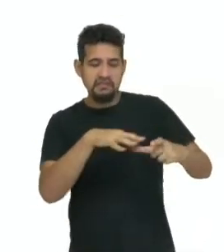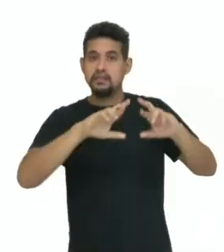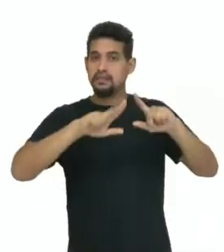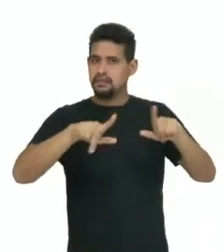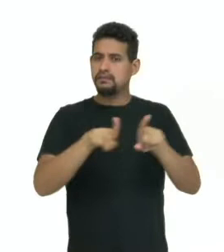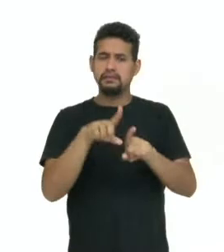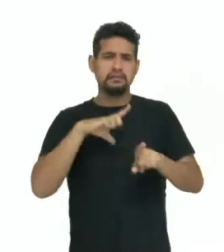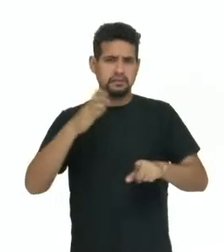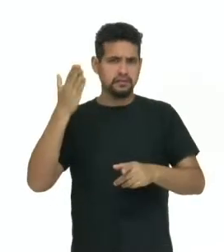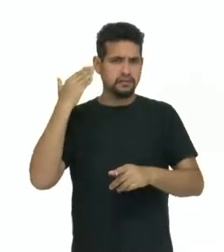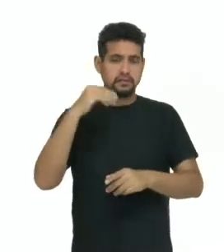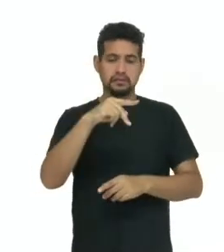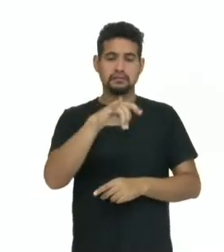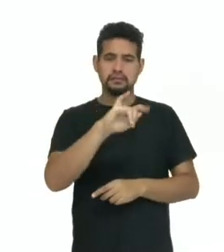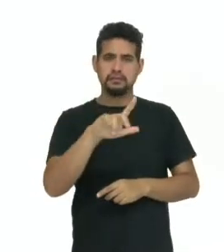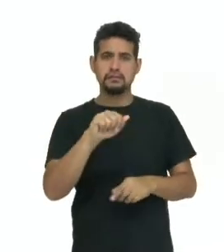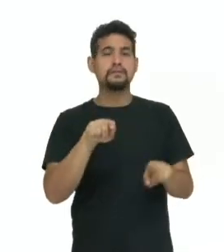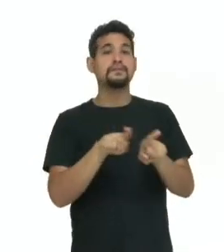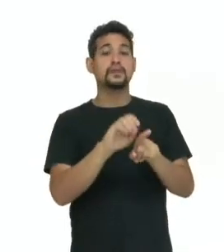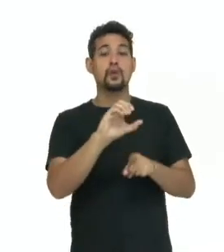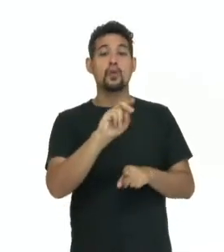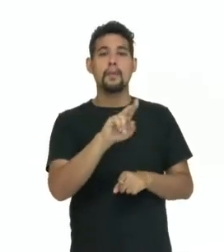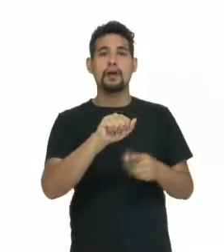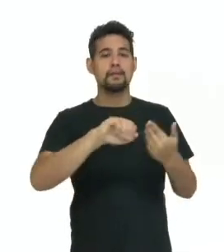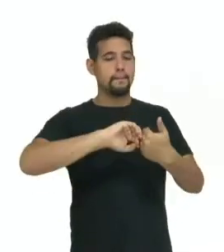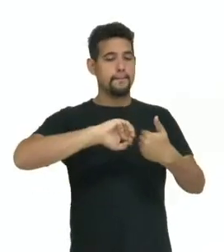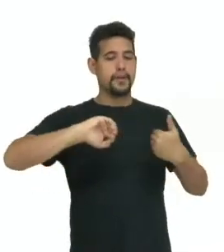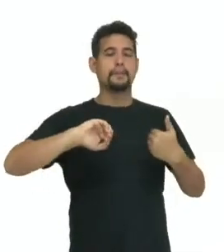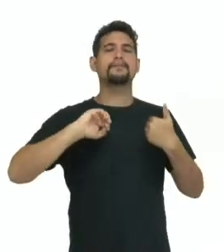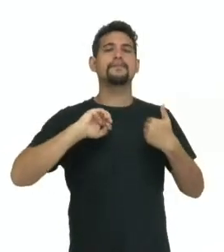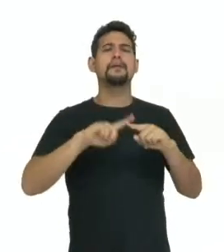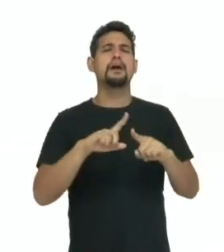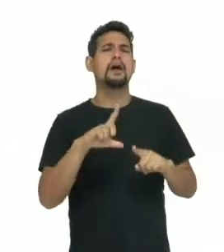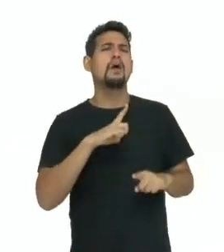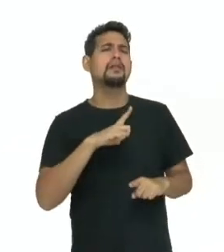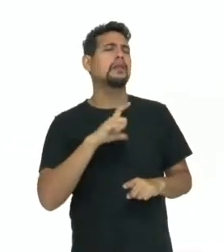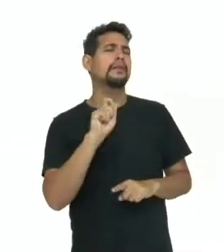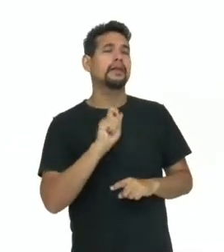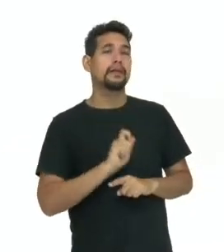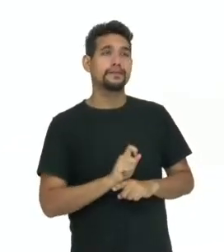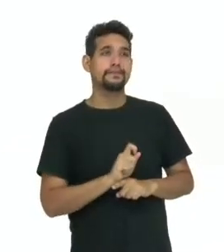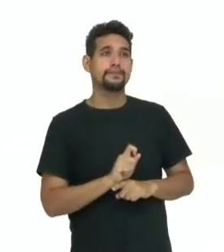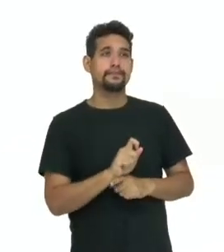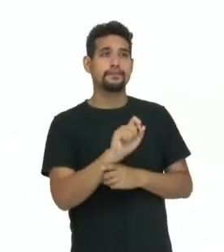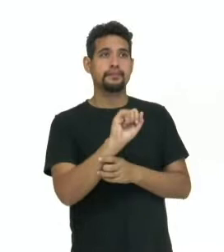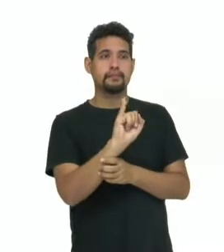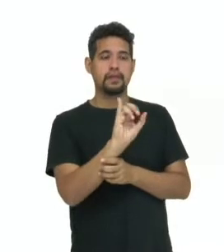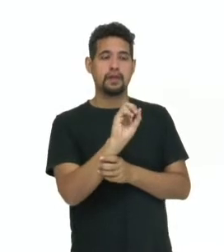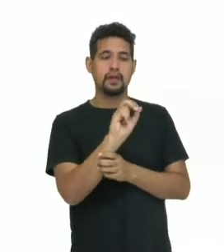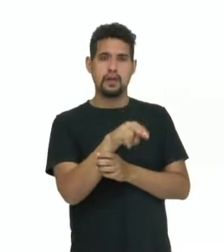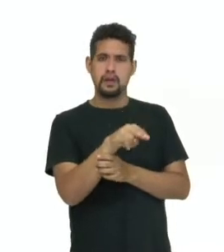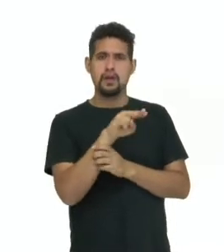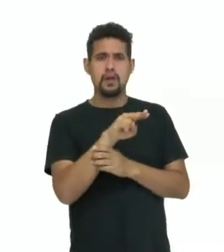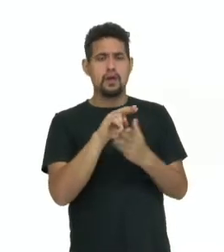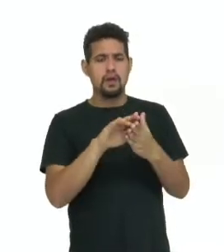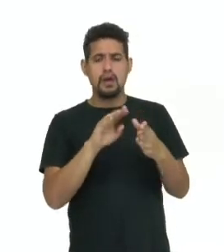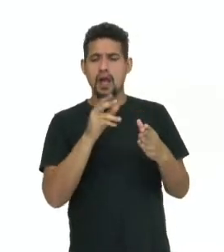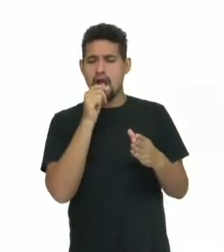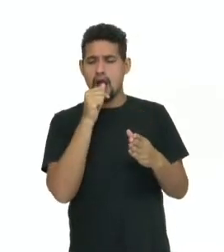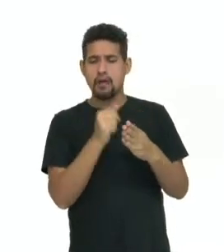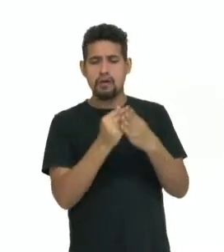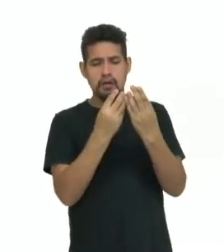do que tínhamos nas pilhas, cubas separadas. E aí a gente tem aqui íons fundidos ou em solução